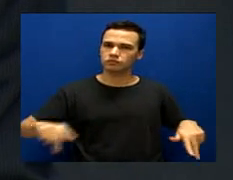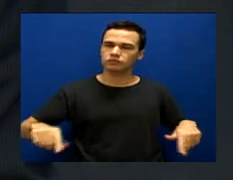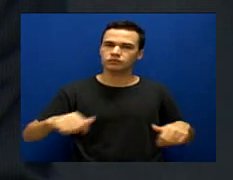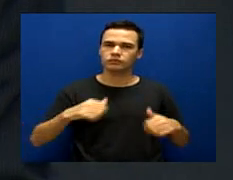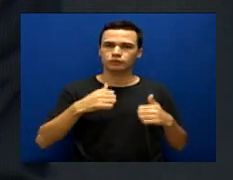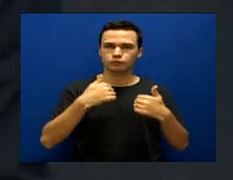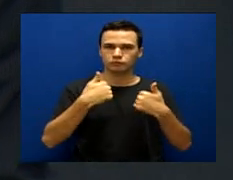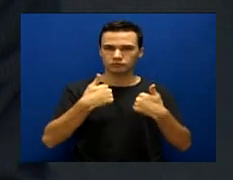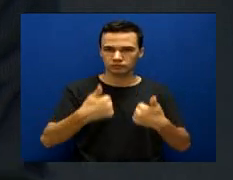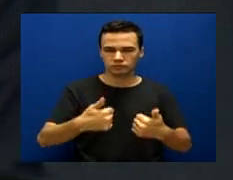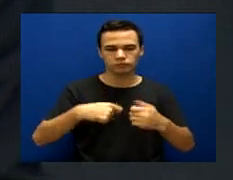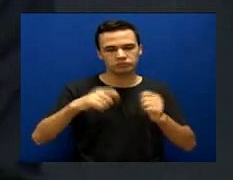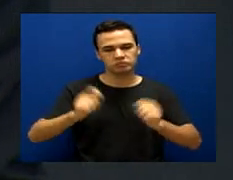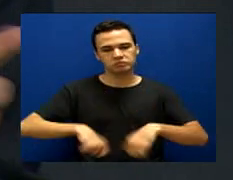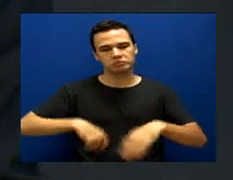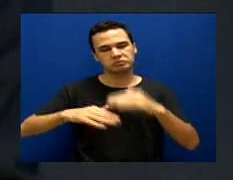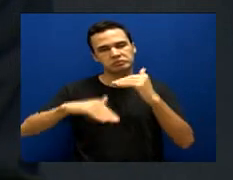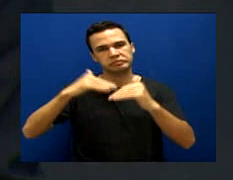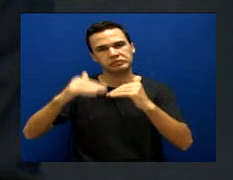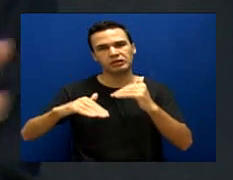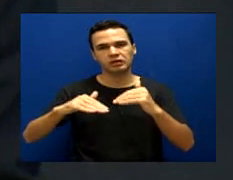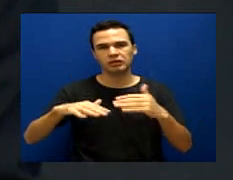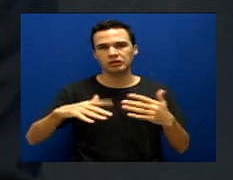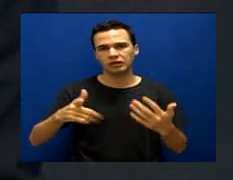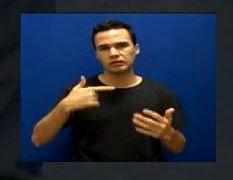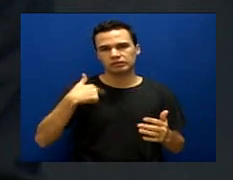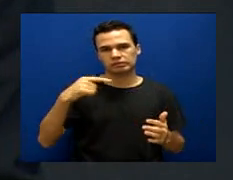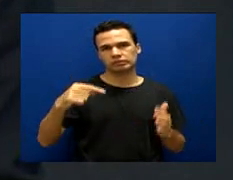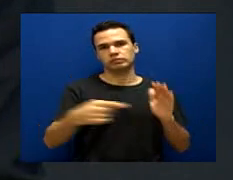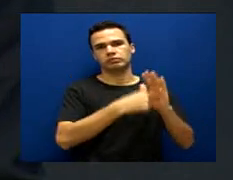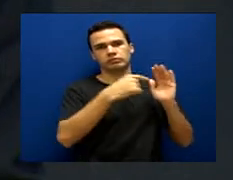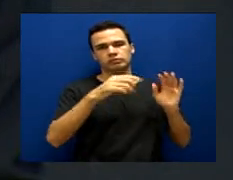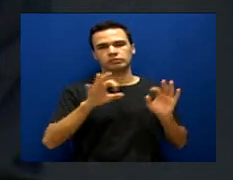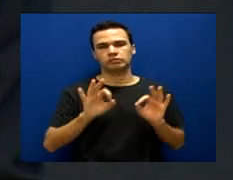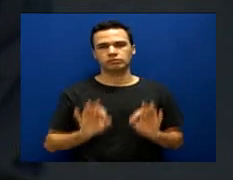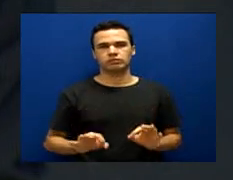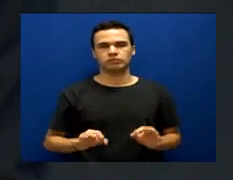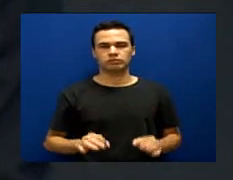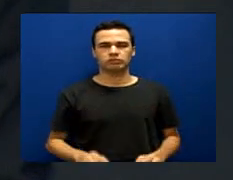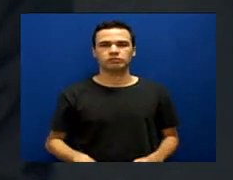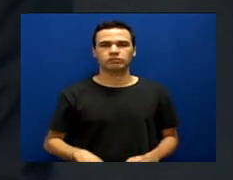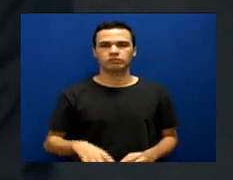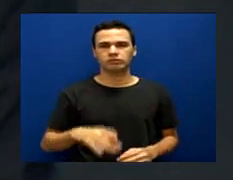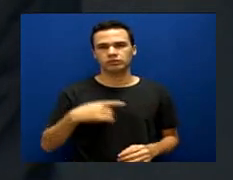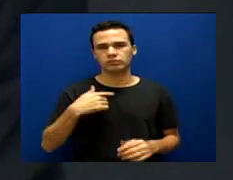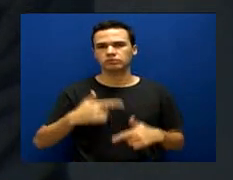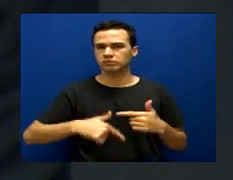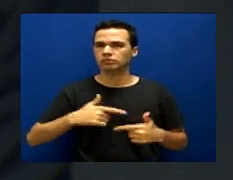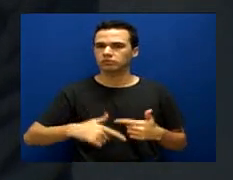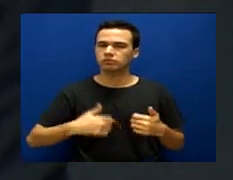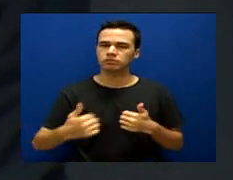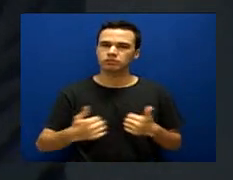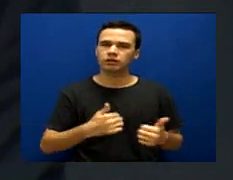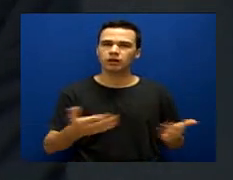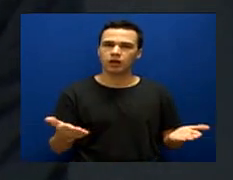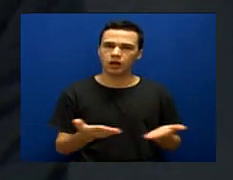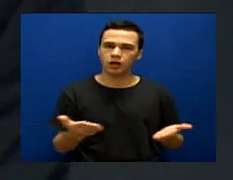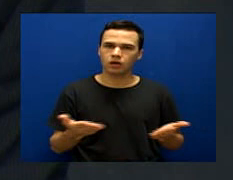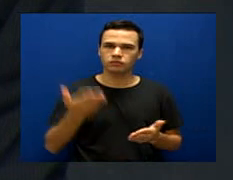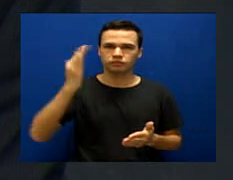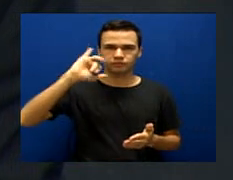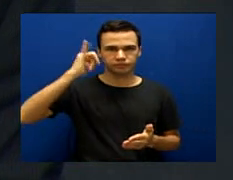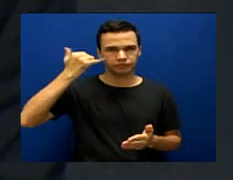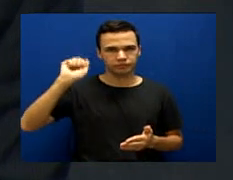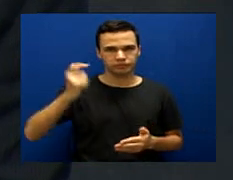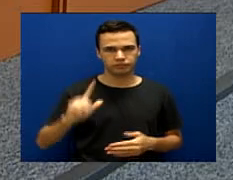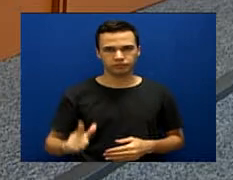bem encaminhadas, não assim, pontuais, ações de, né, profícuas mesmo. Gessé, você com a palavra,